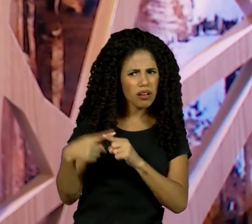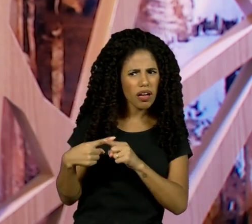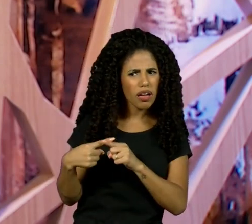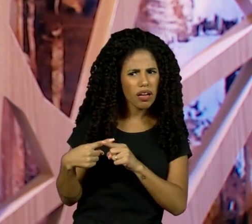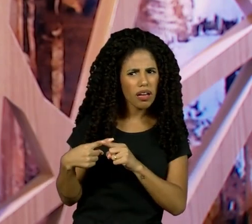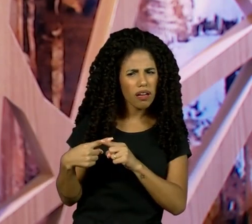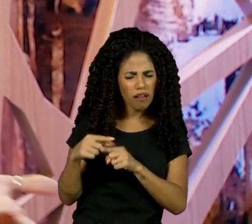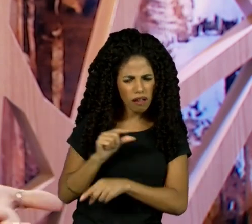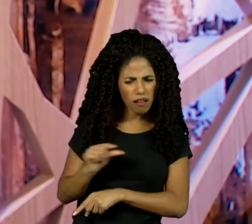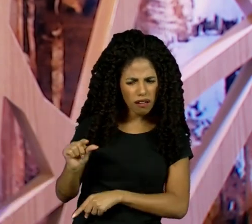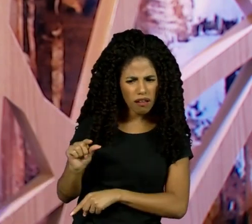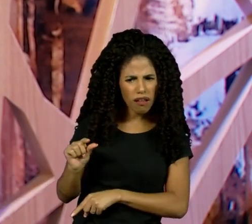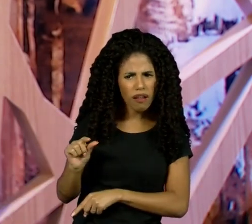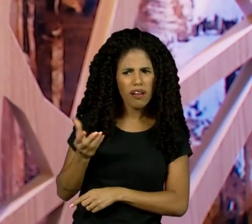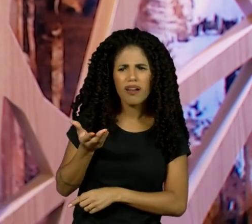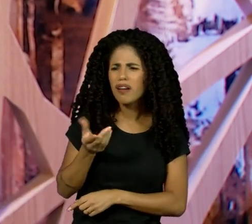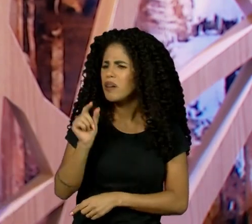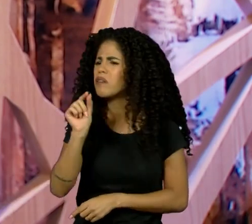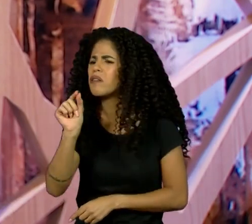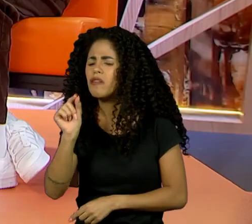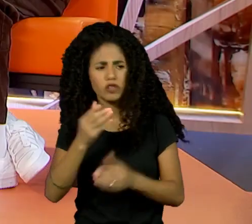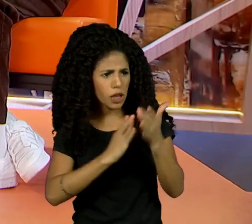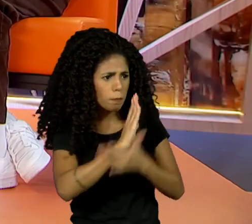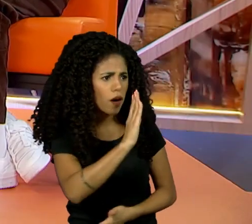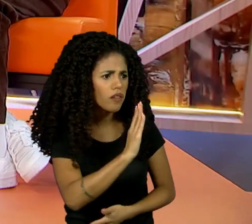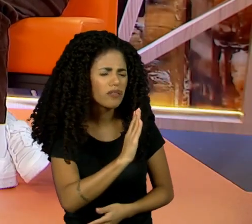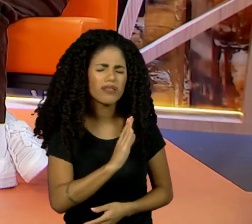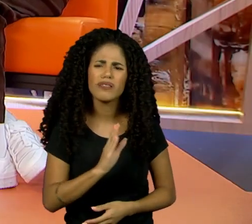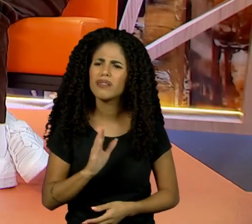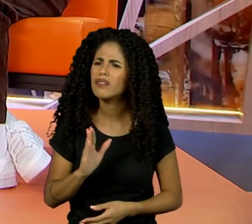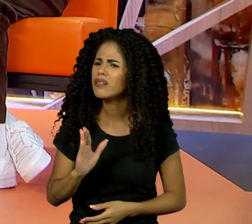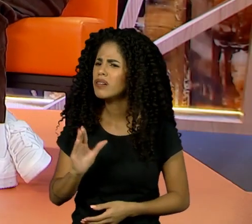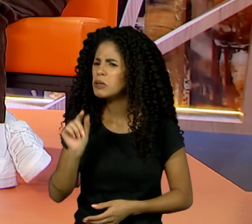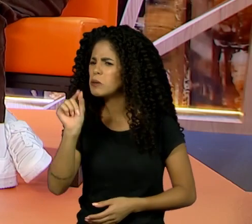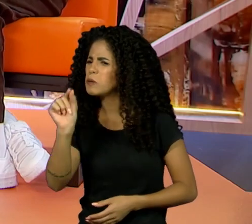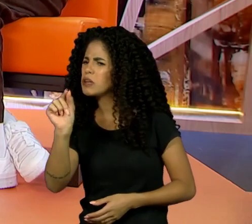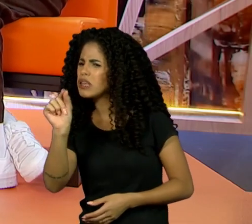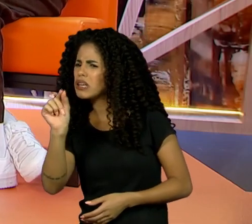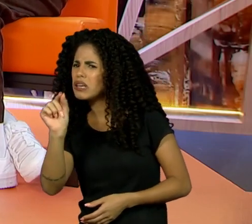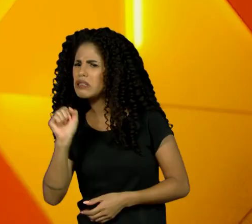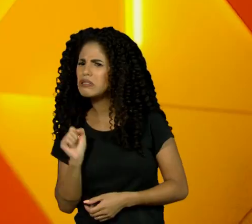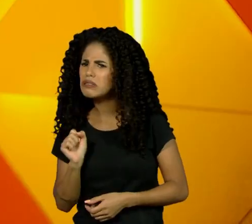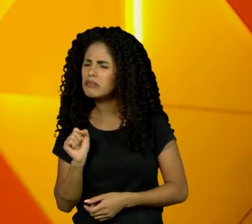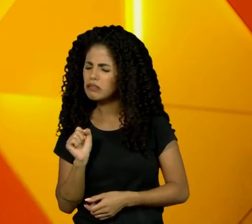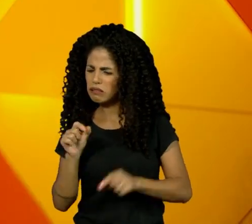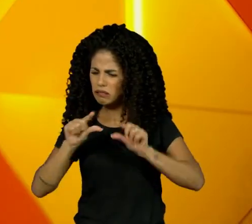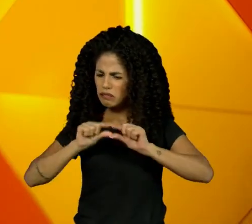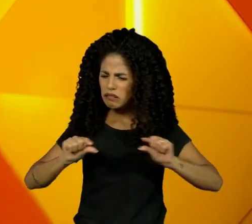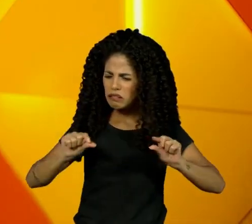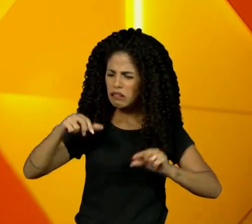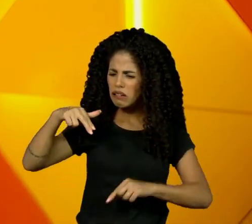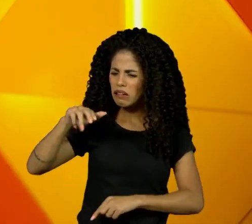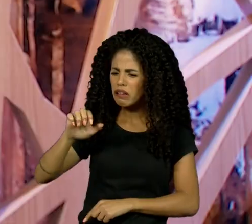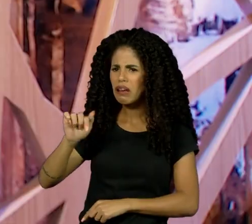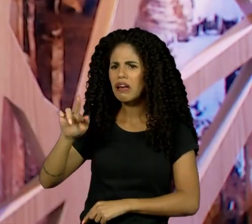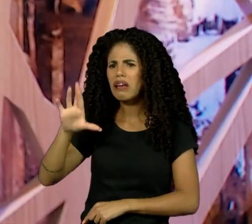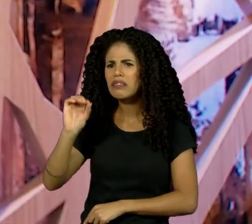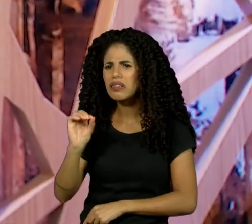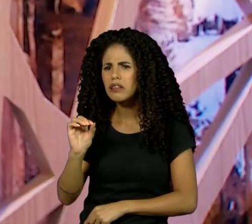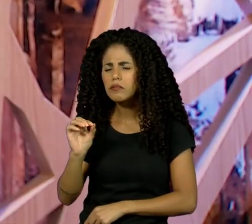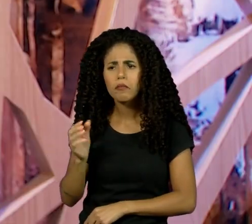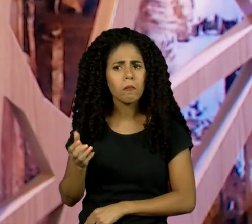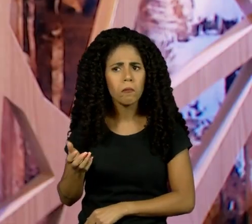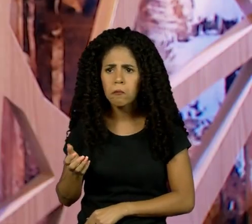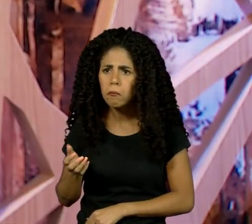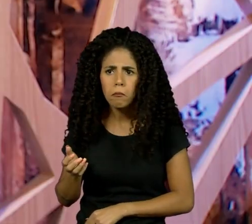vídeo? Aí eu falei, gente, o que é isso? O que tá acontecendo? Não, a minha cara foi E no aí, chão. e aí eu